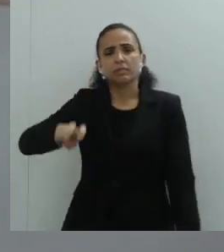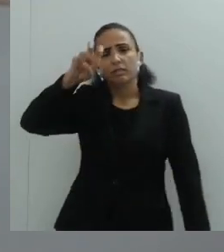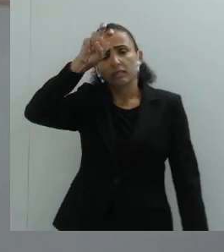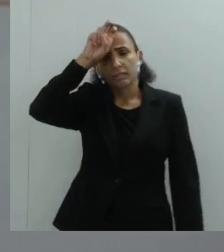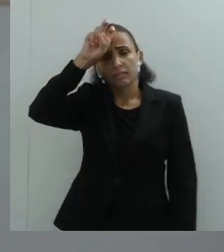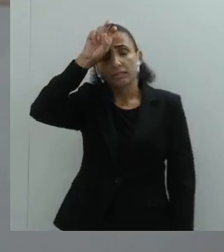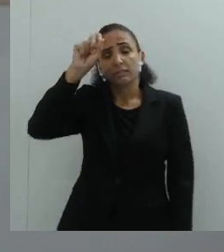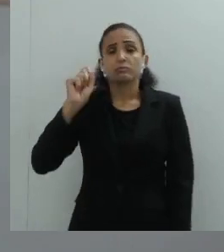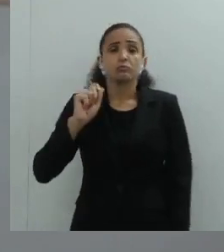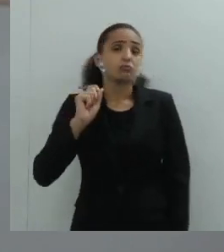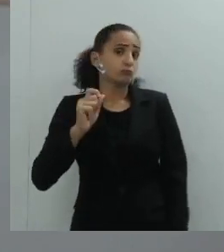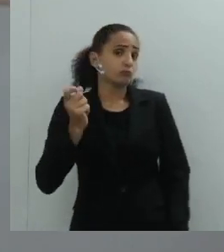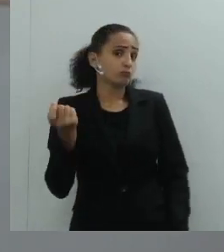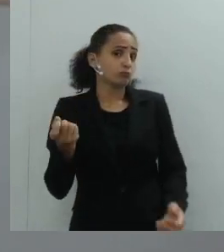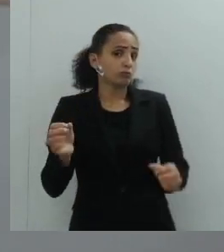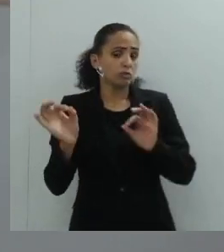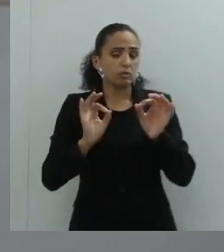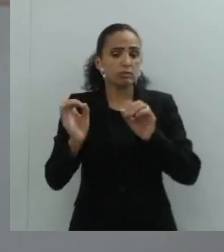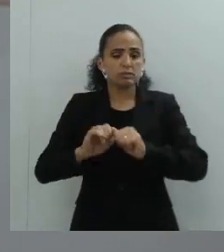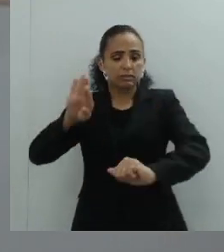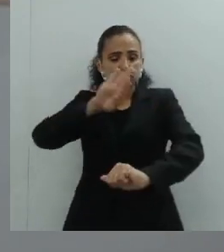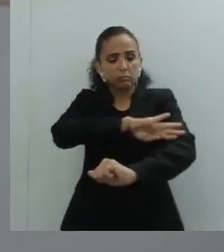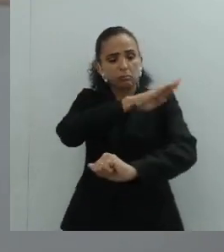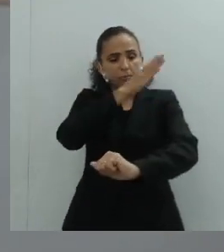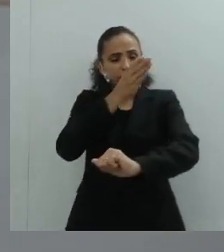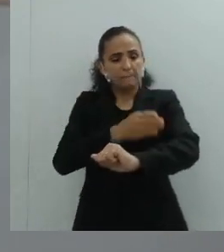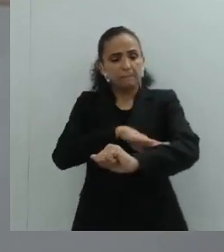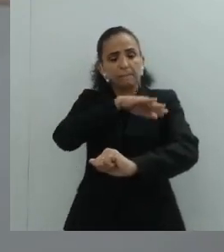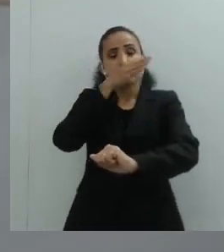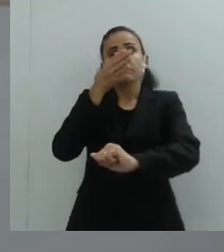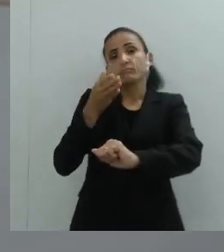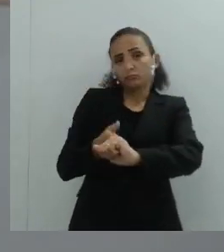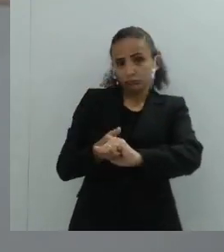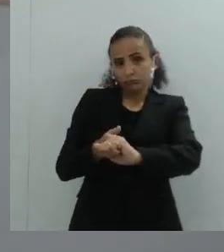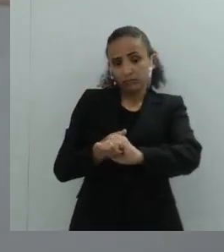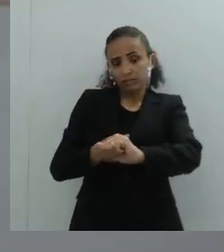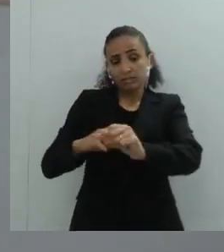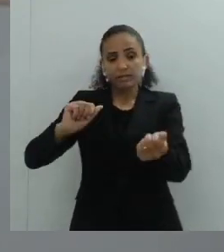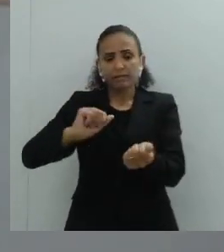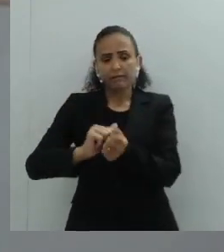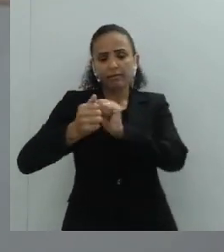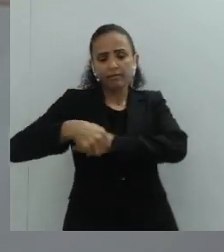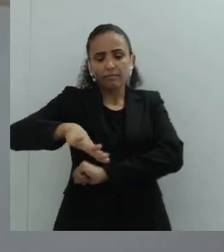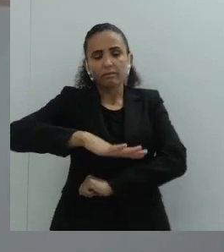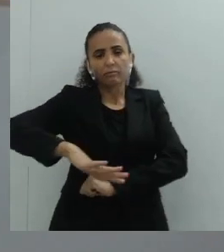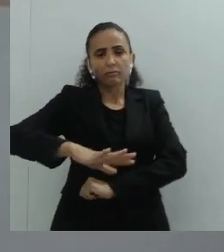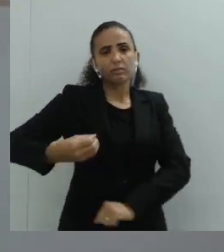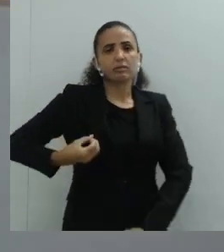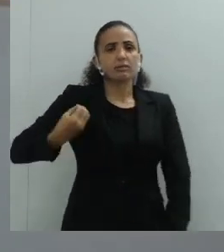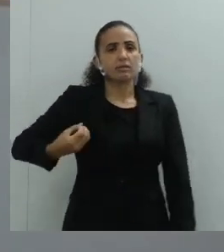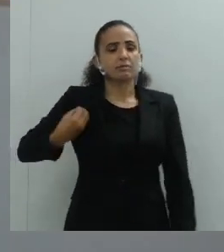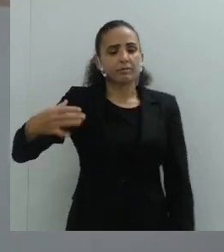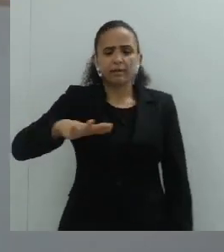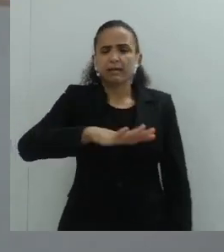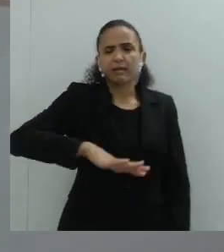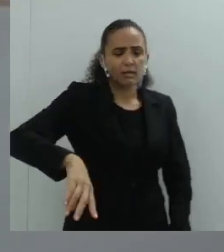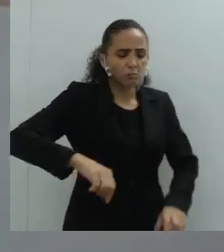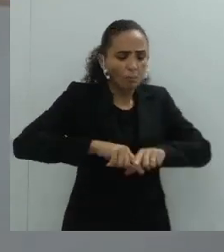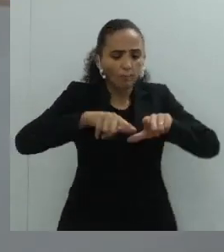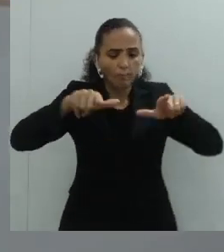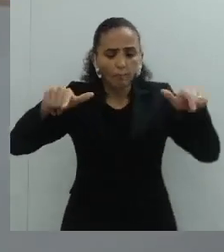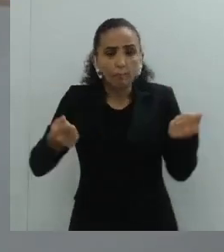que o Egito fez? Camelo, né, que se adequar à areia do deserto do Saara. Coisa linda,